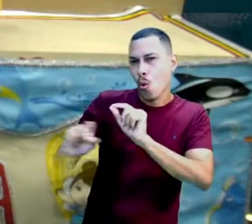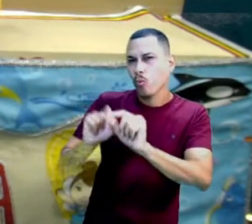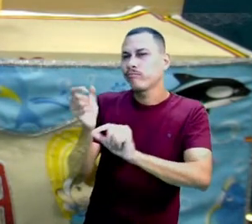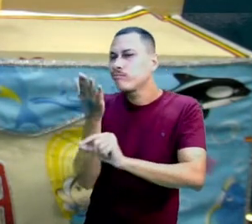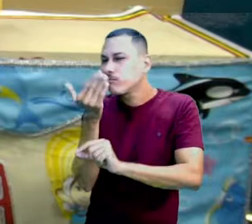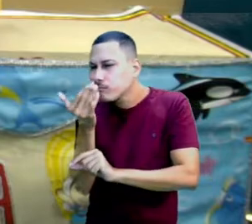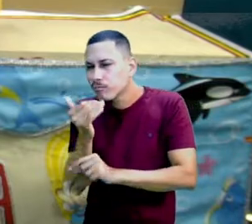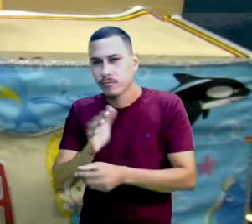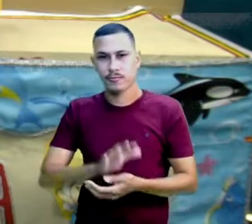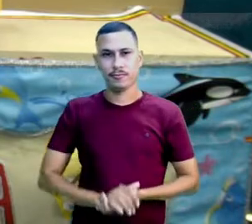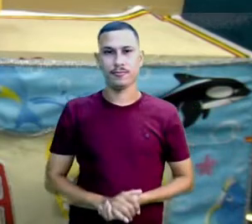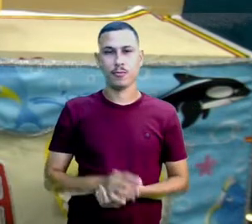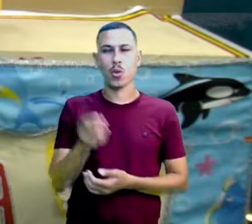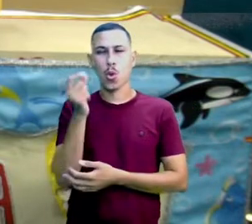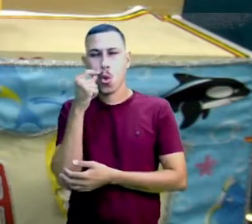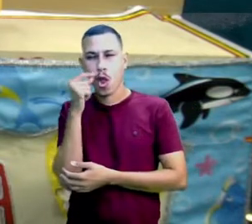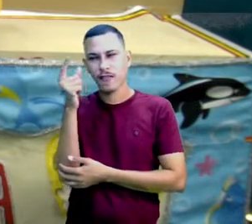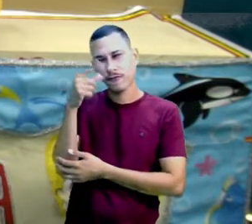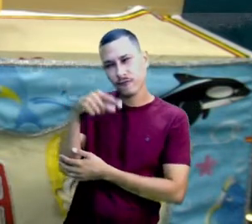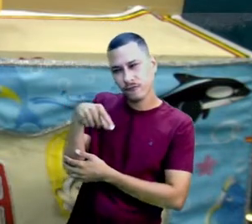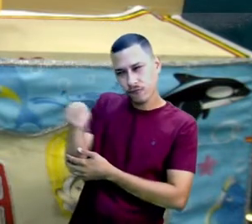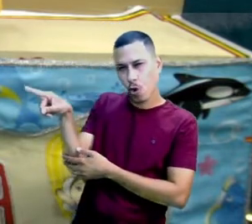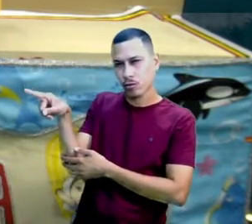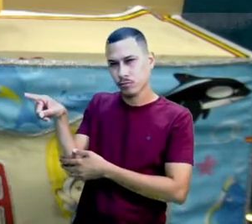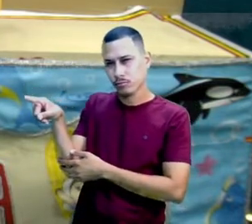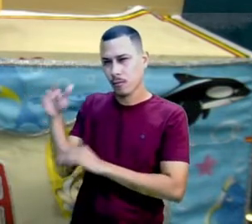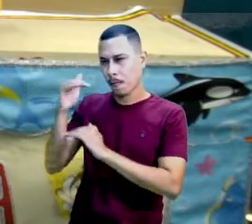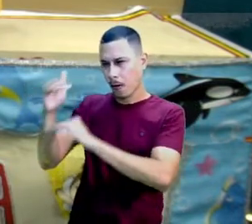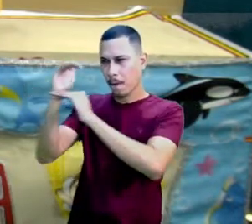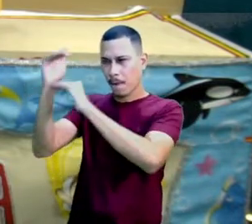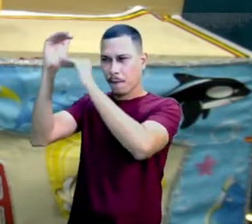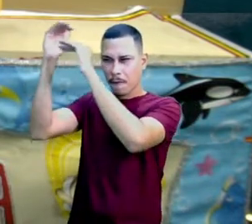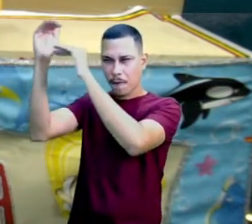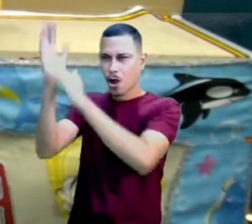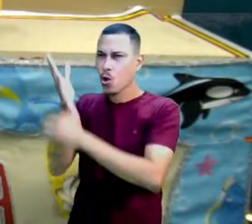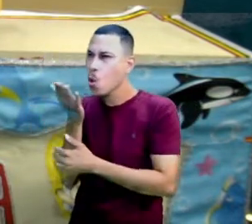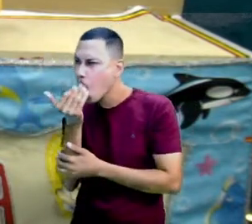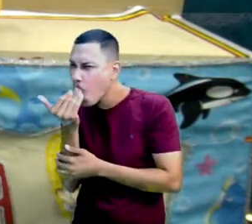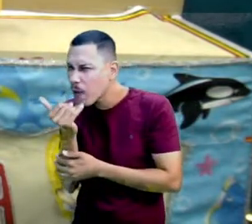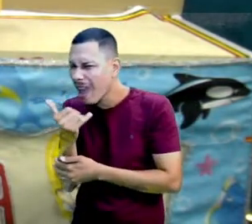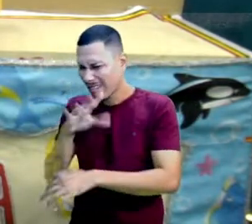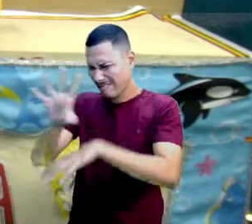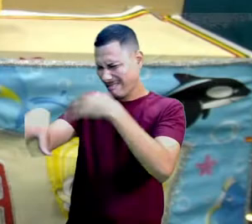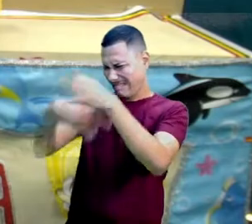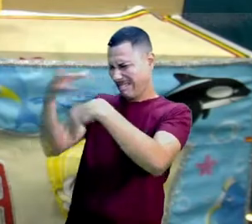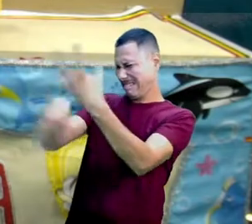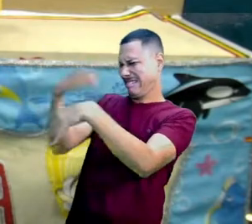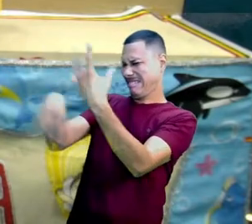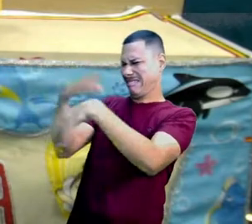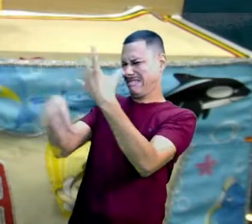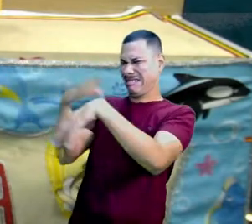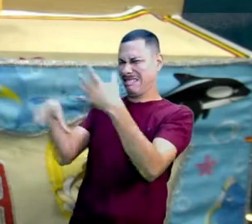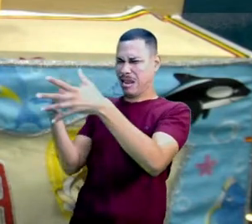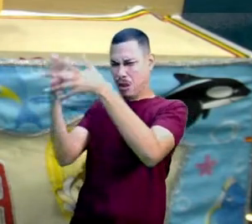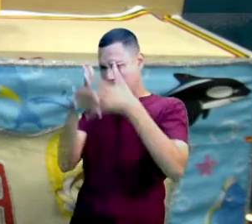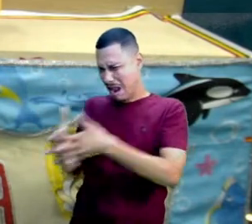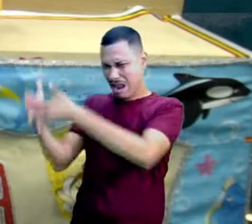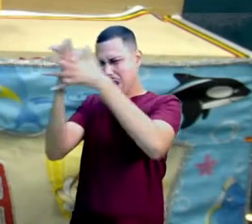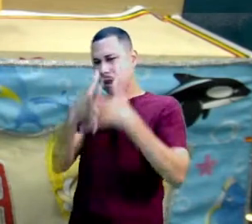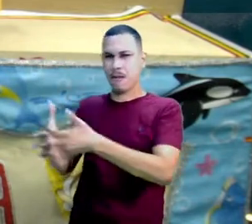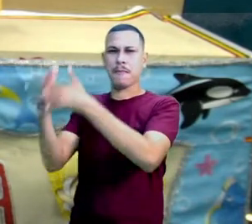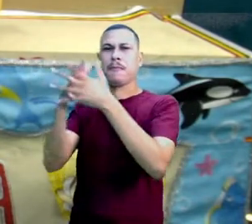fez. Foi pra dispensa, leiturinha. Ele fez uma bagunça, leiturinha.